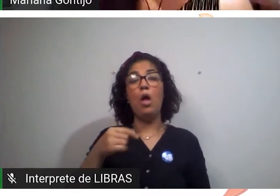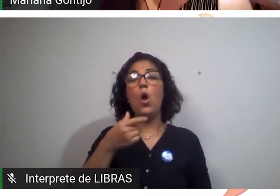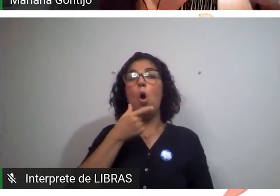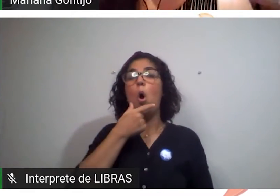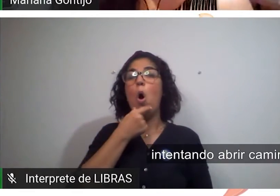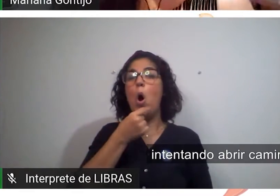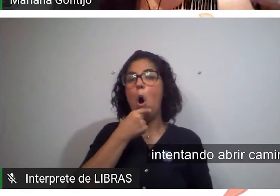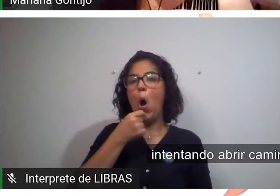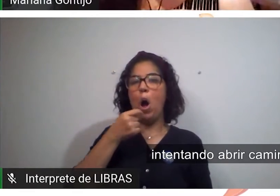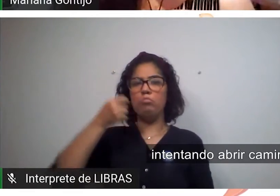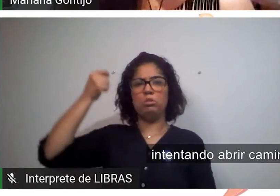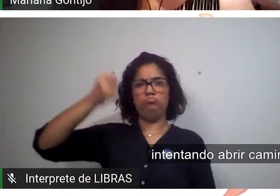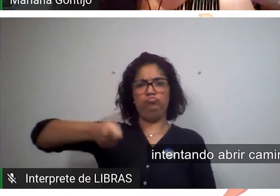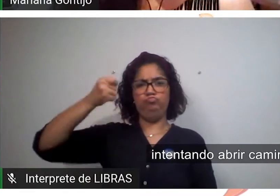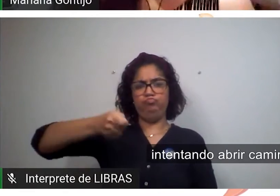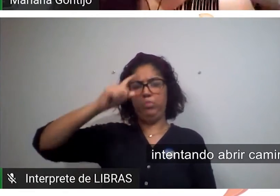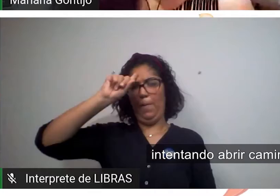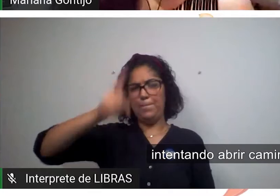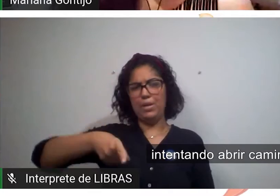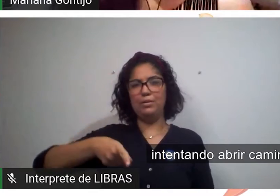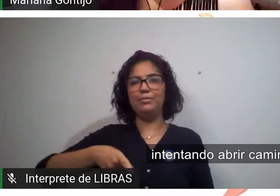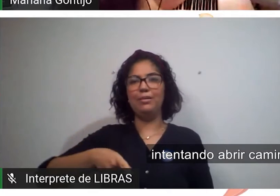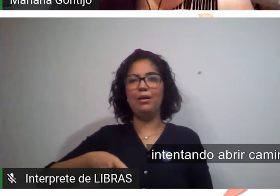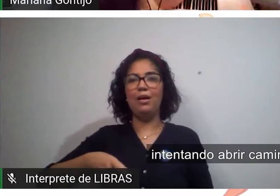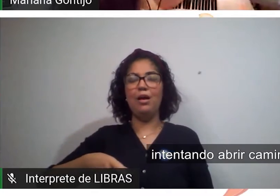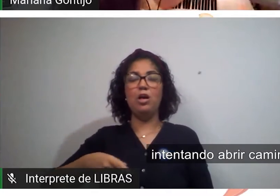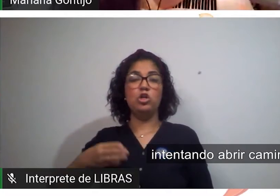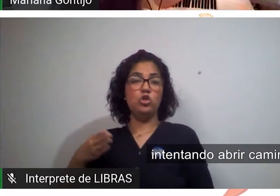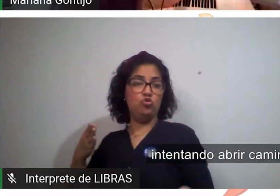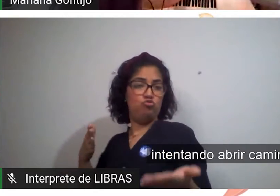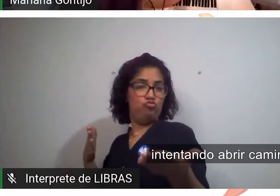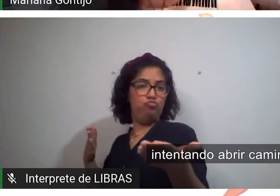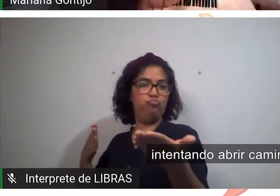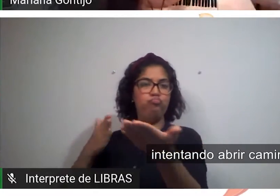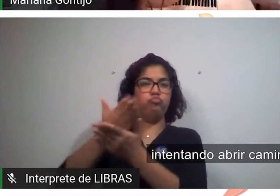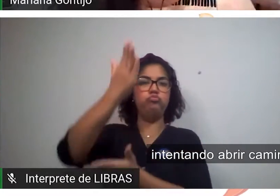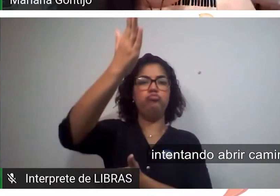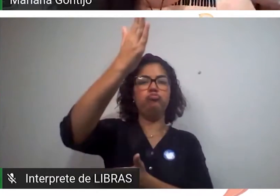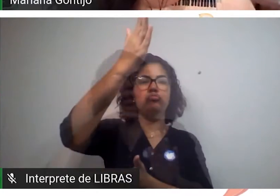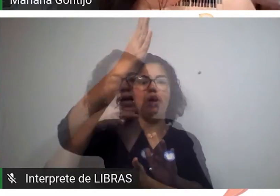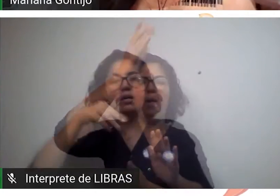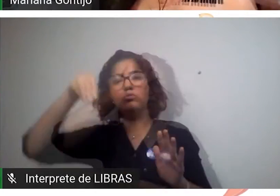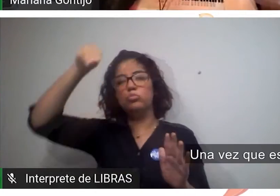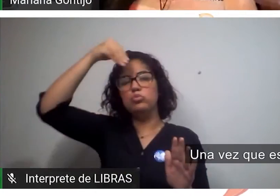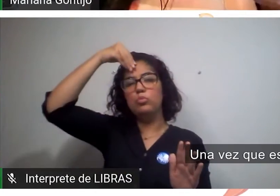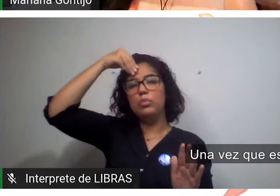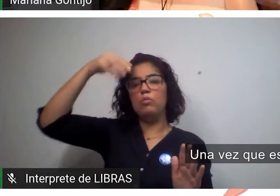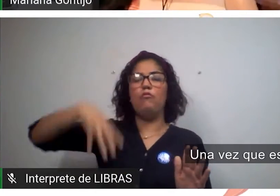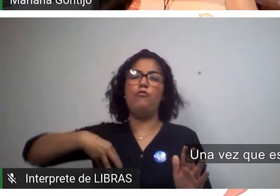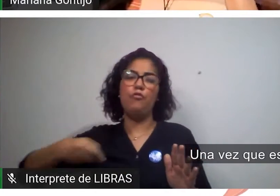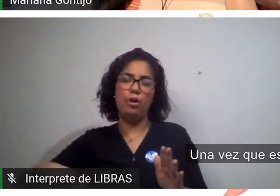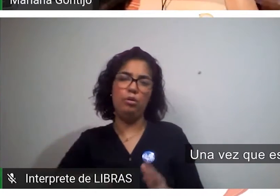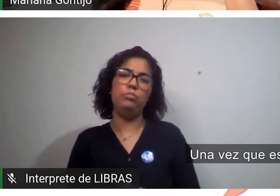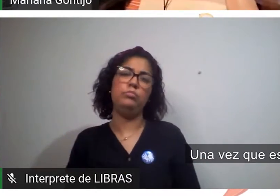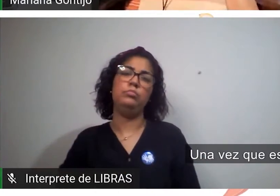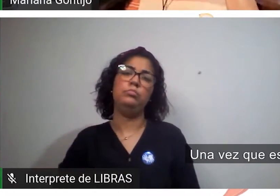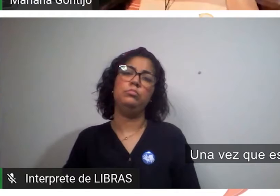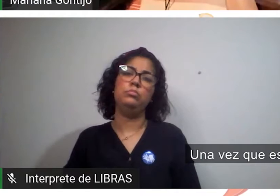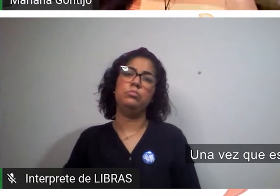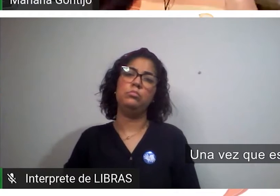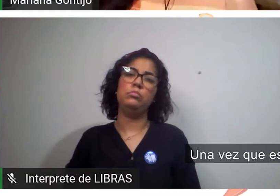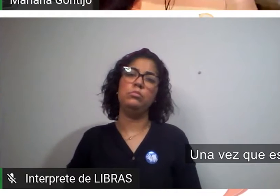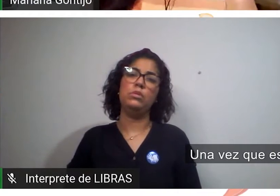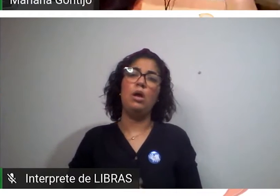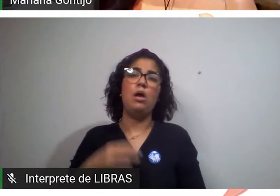assim, tentando abrir caminho e deixando muita coisa de lado, né? Uma vez que nós estamos dentro de